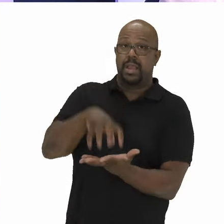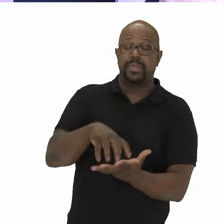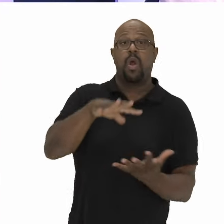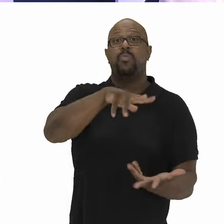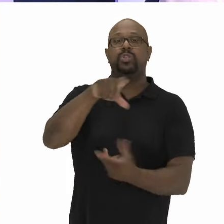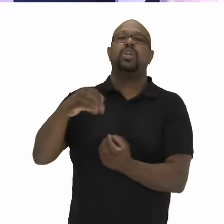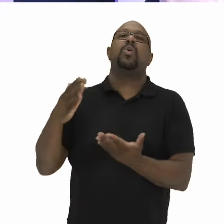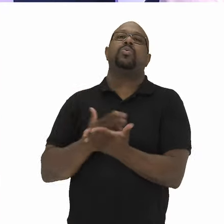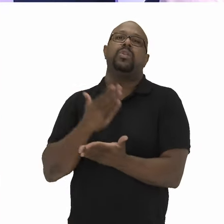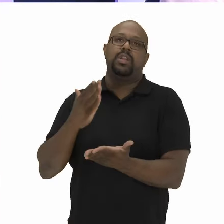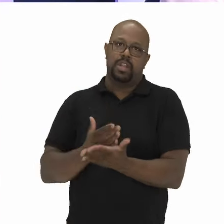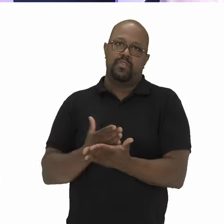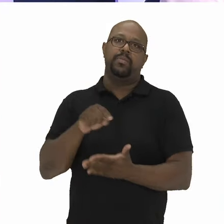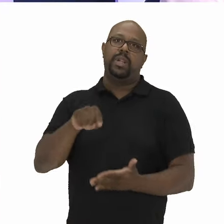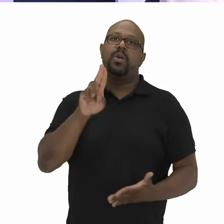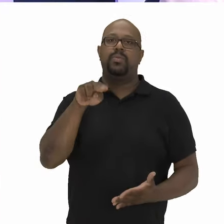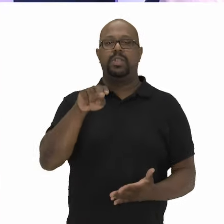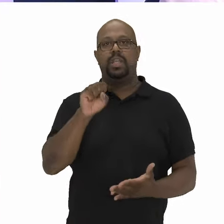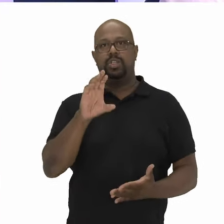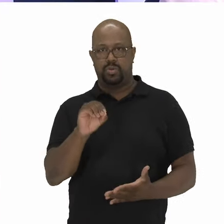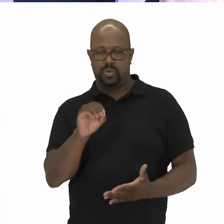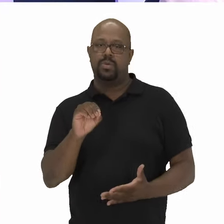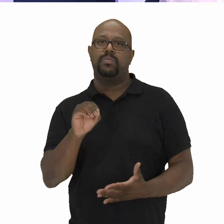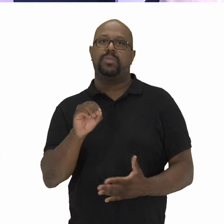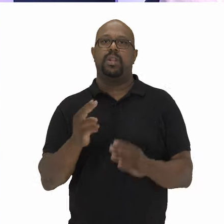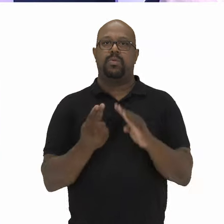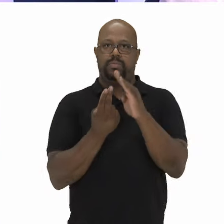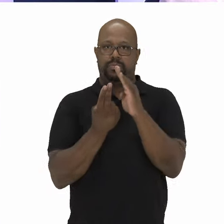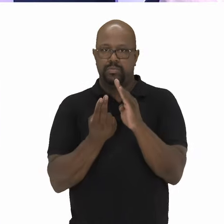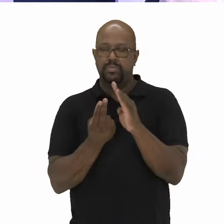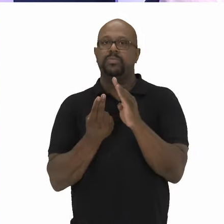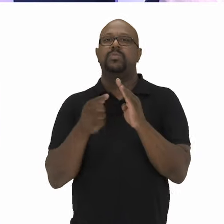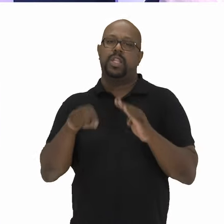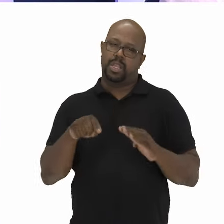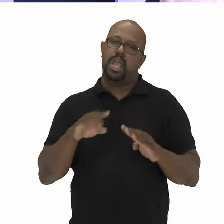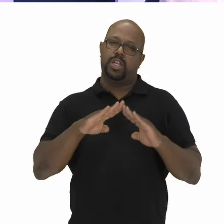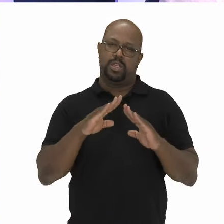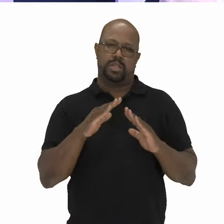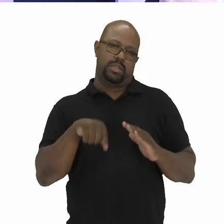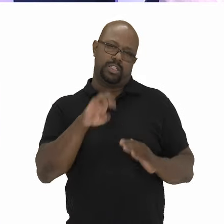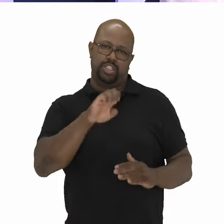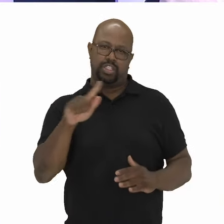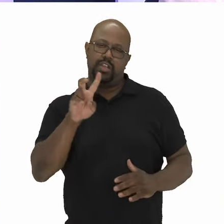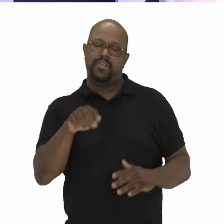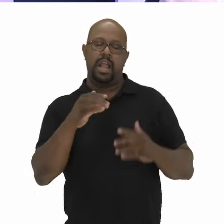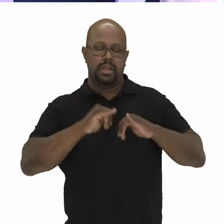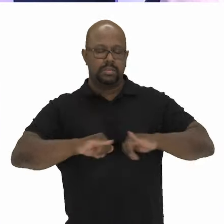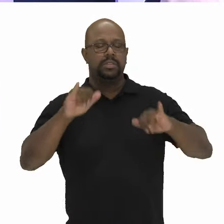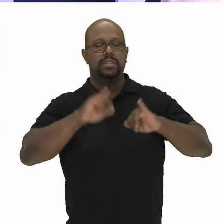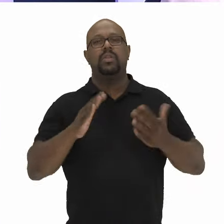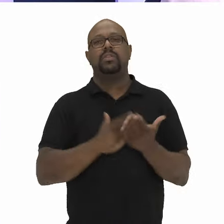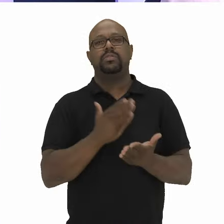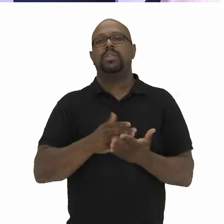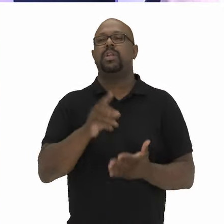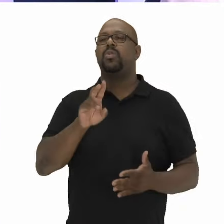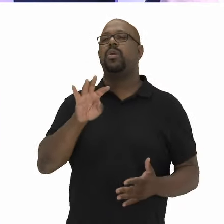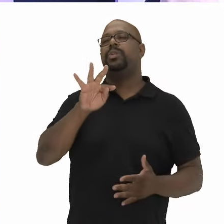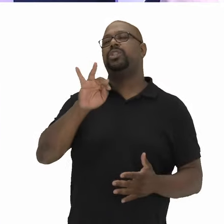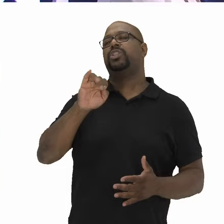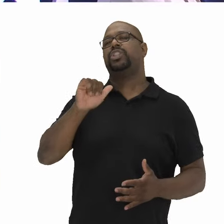vai ser a capital mundial do livro pela Unesco e a escola de gente vai est lançando um livro que eu tô escrevendo que chama